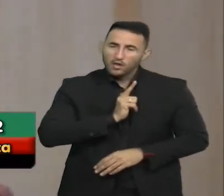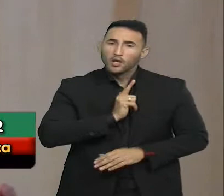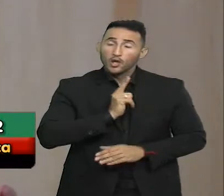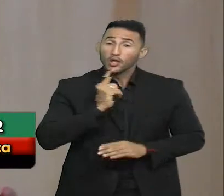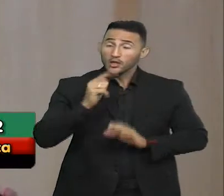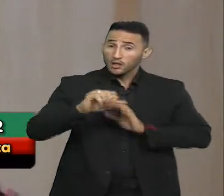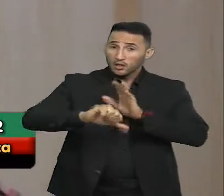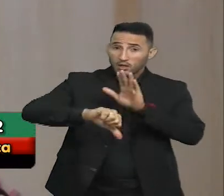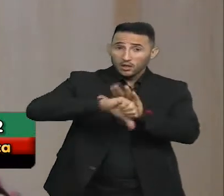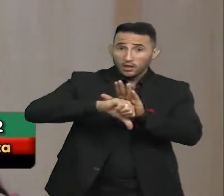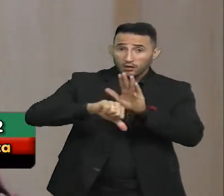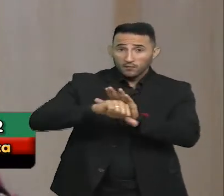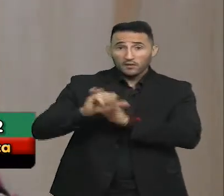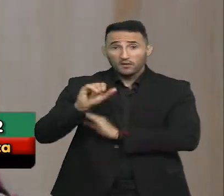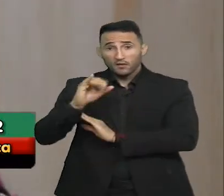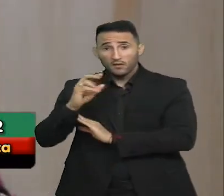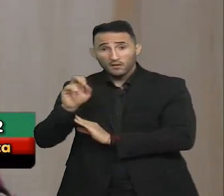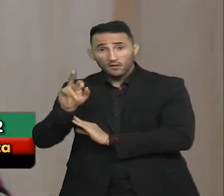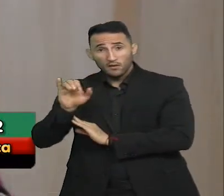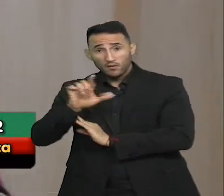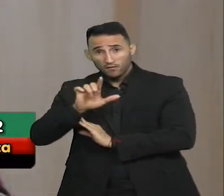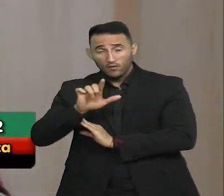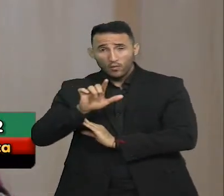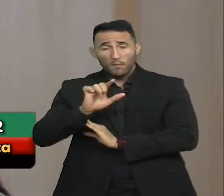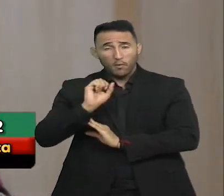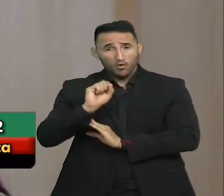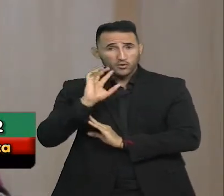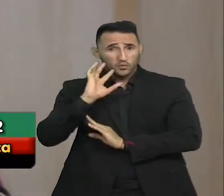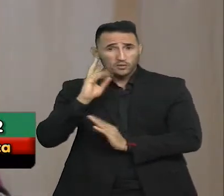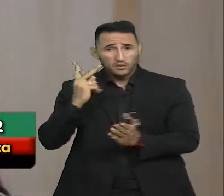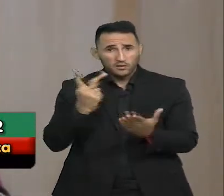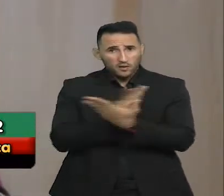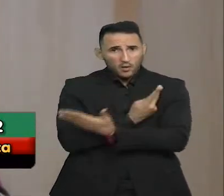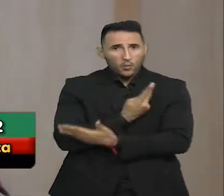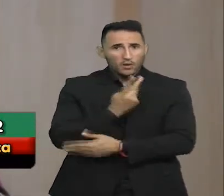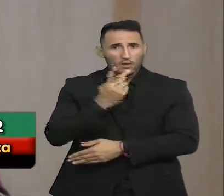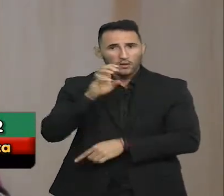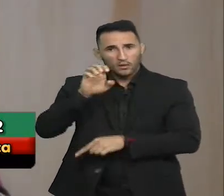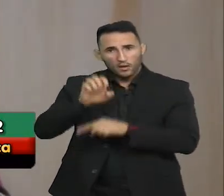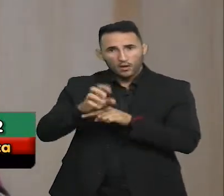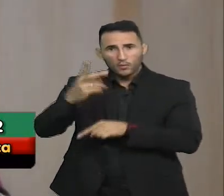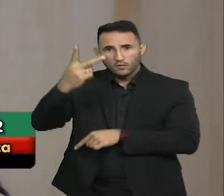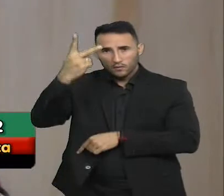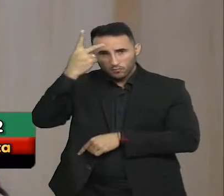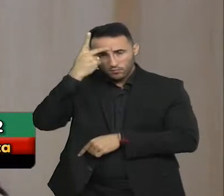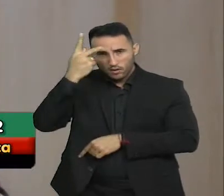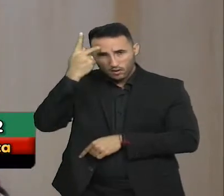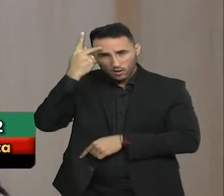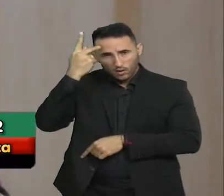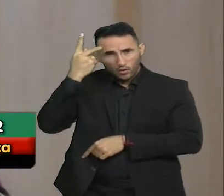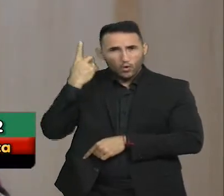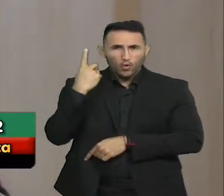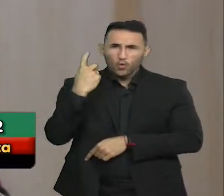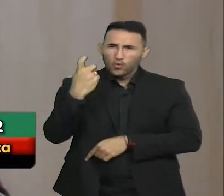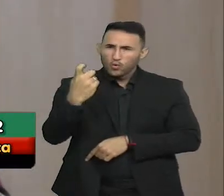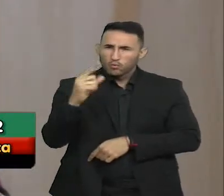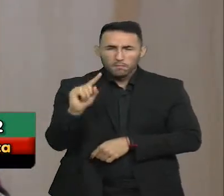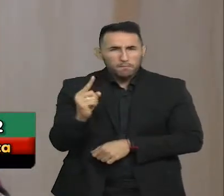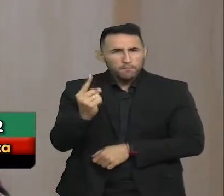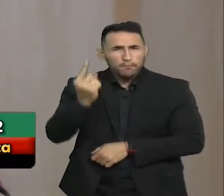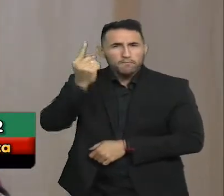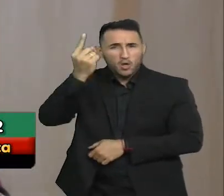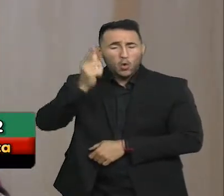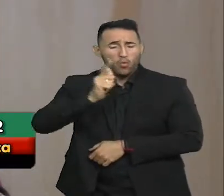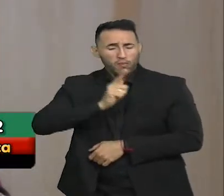e criminal que ela possa estar recorrendo, o Estado de São Paulo, modelo único, pioneiro, ele tem